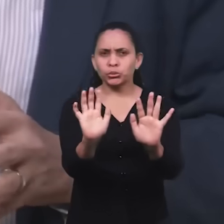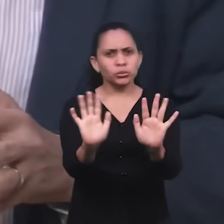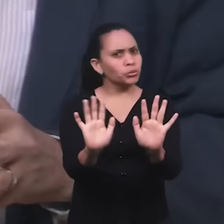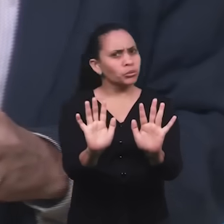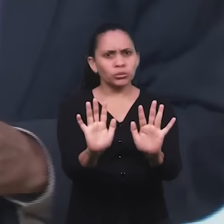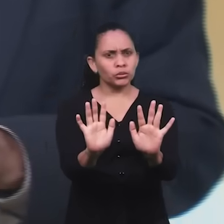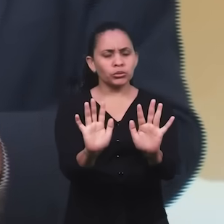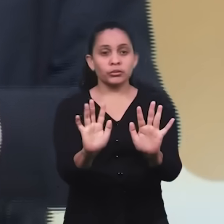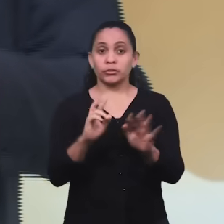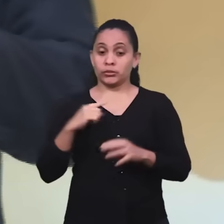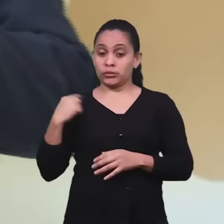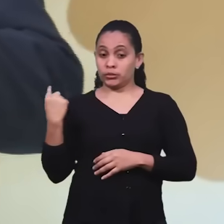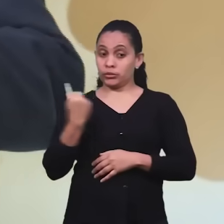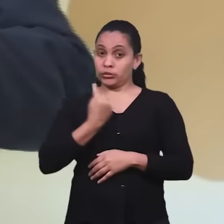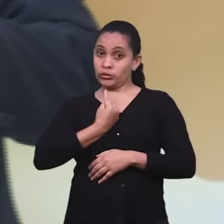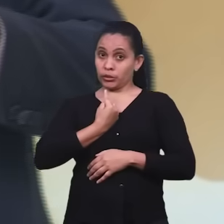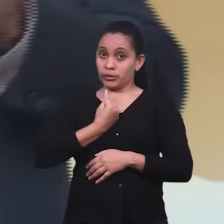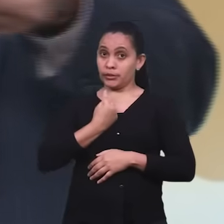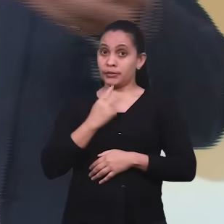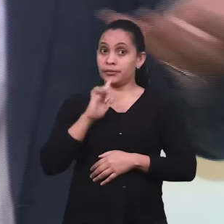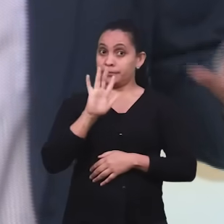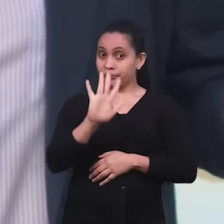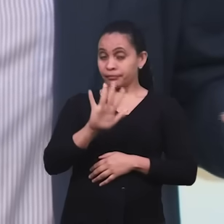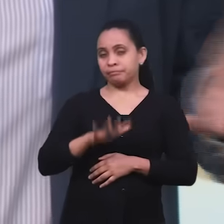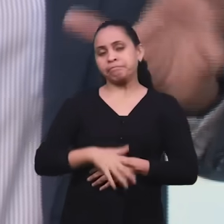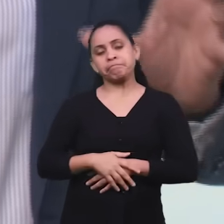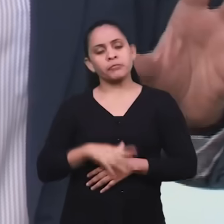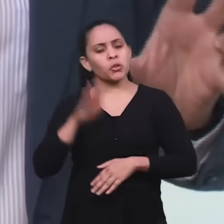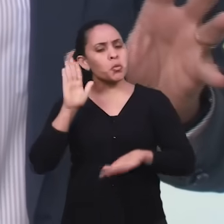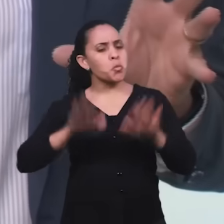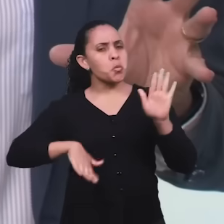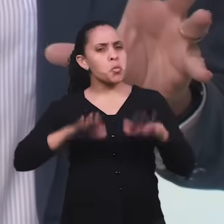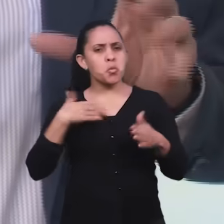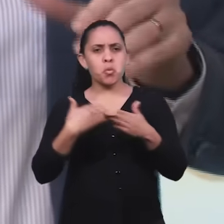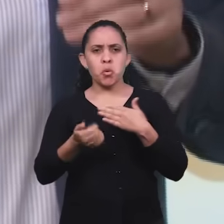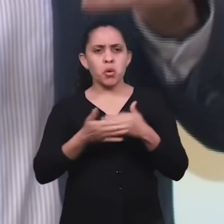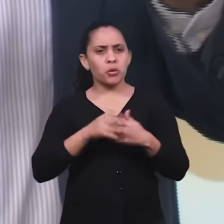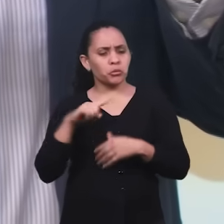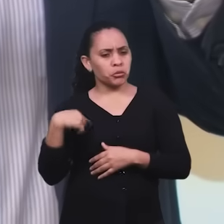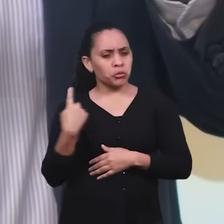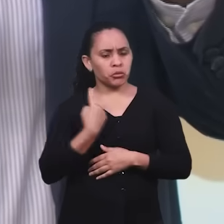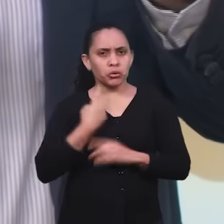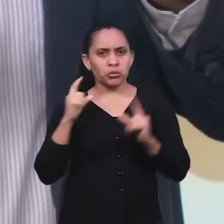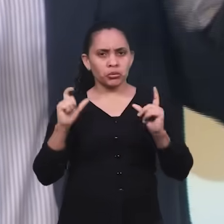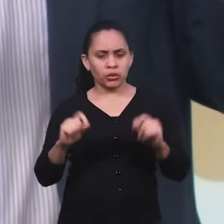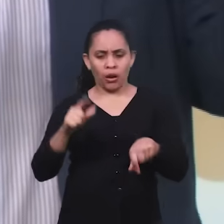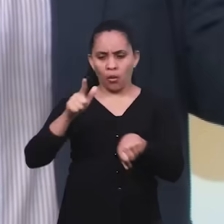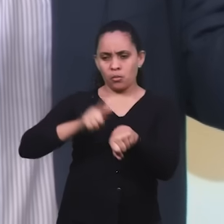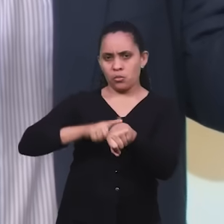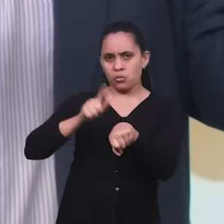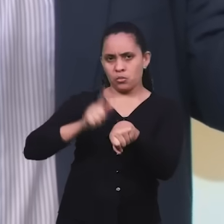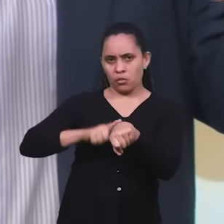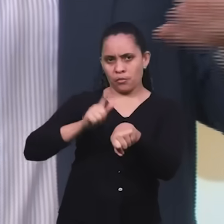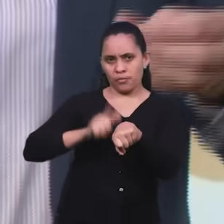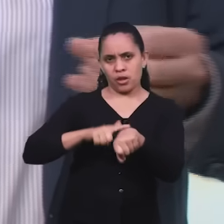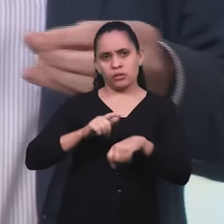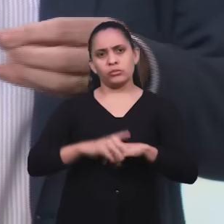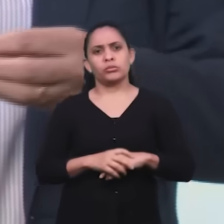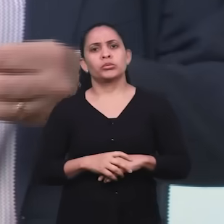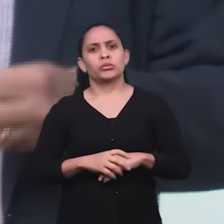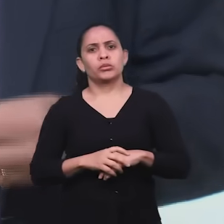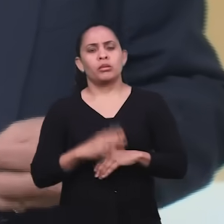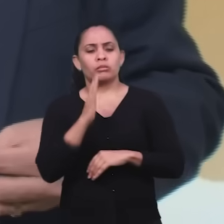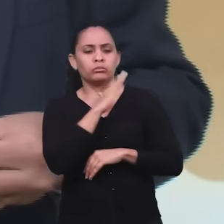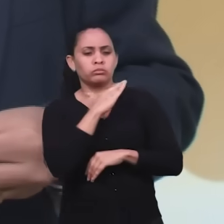chores. Quando nós, isso acontece com qualquer um de nós, vamos a um momento, a